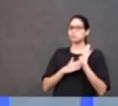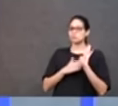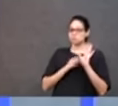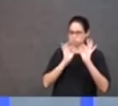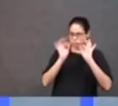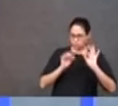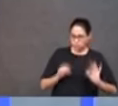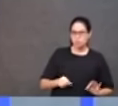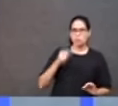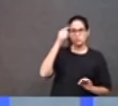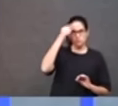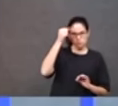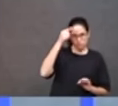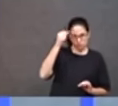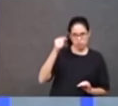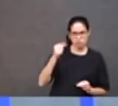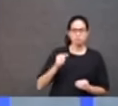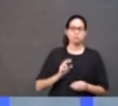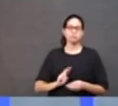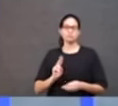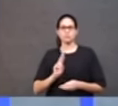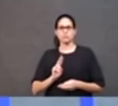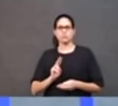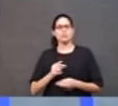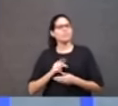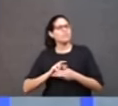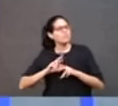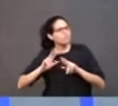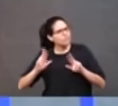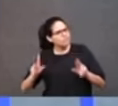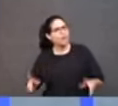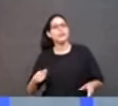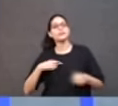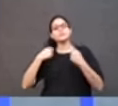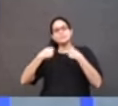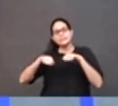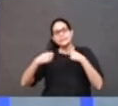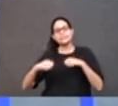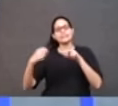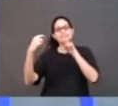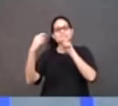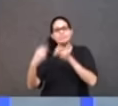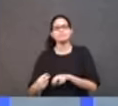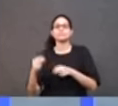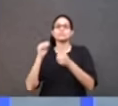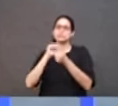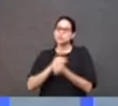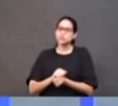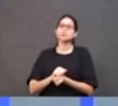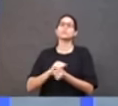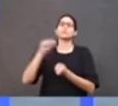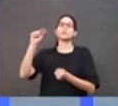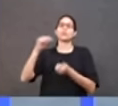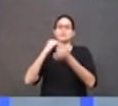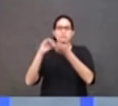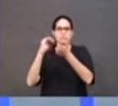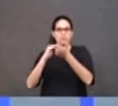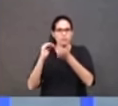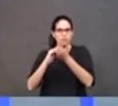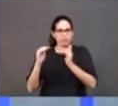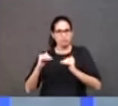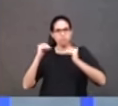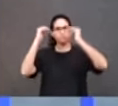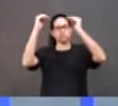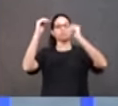instituição. Foram muitas as vezes em que tive que me sentar na Secretaria de Ensino Superior, durante o período